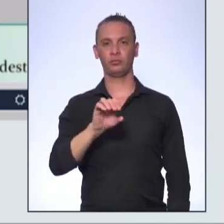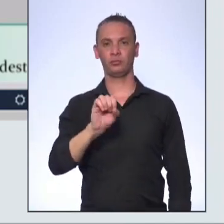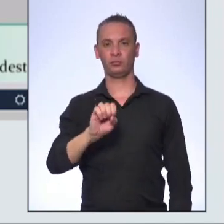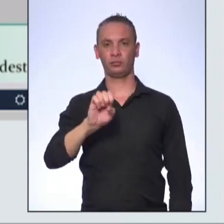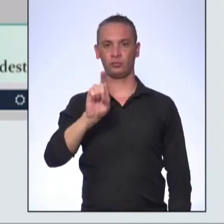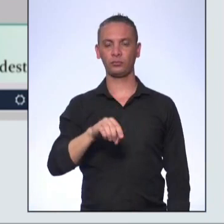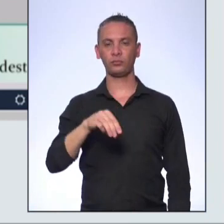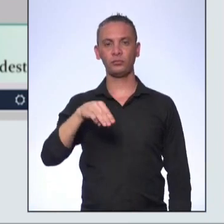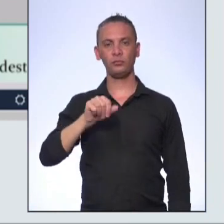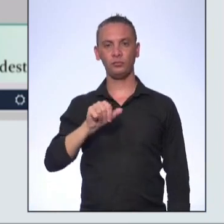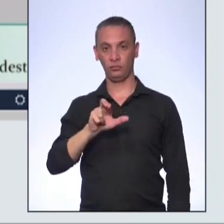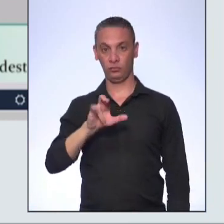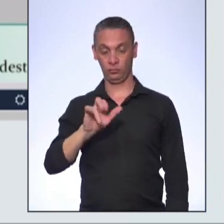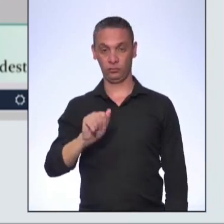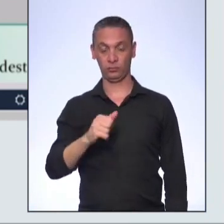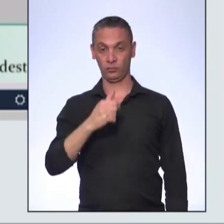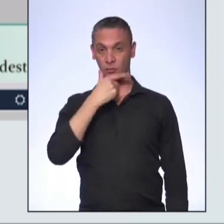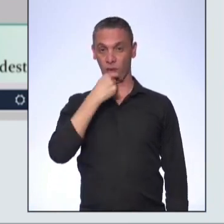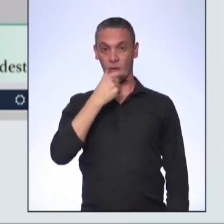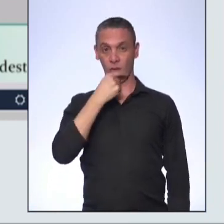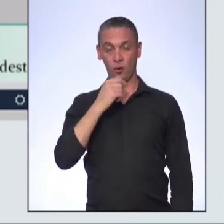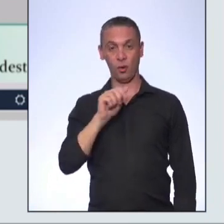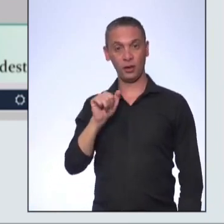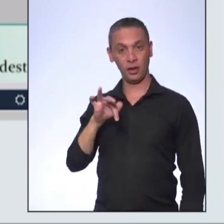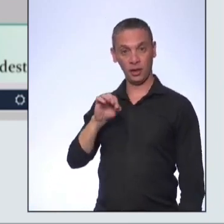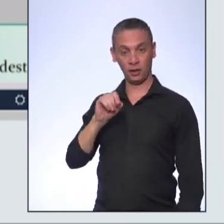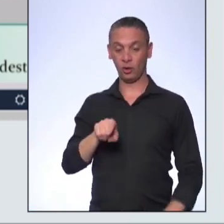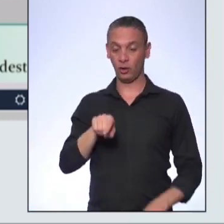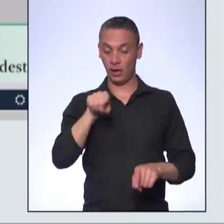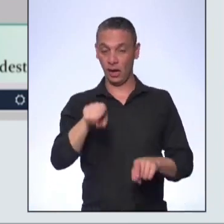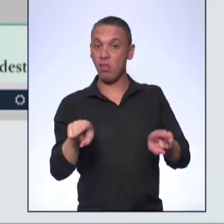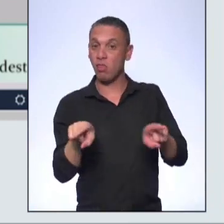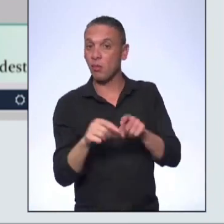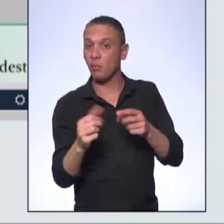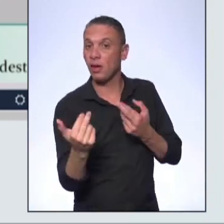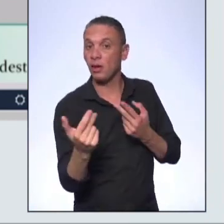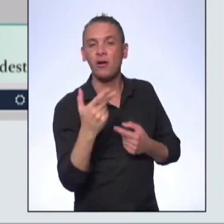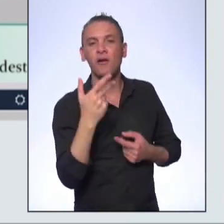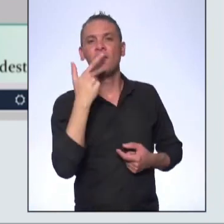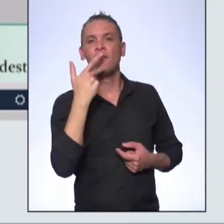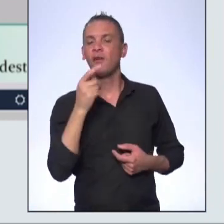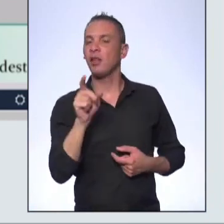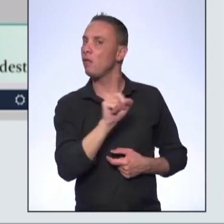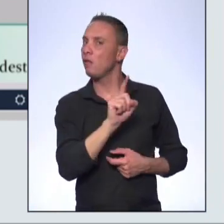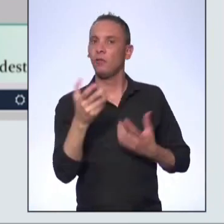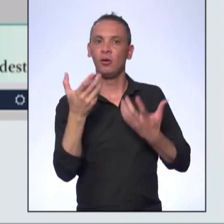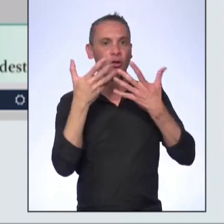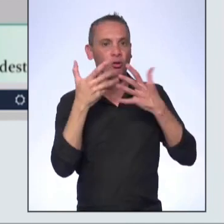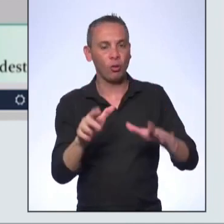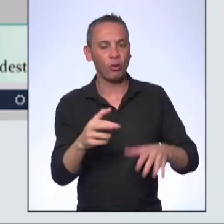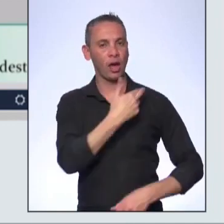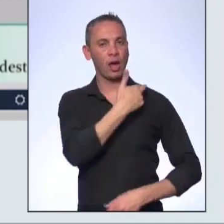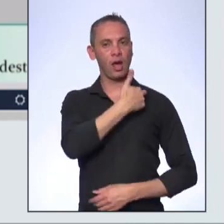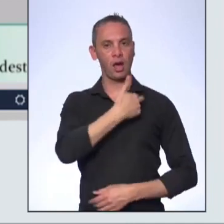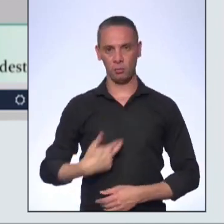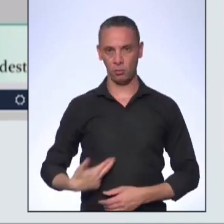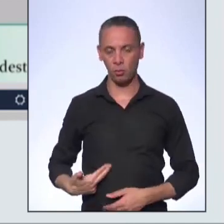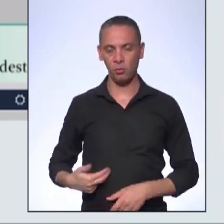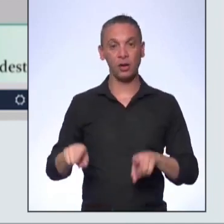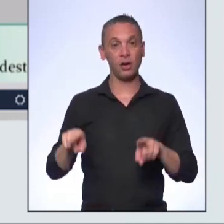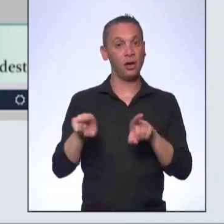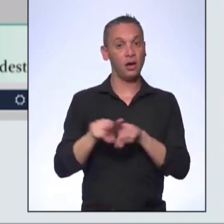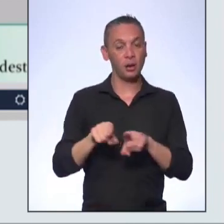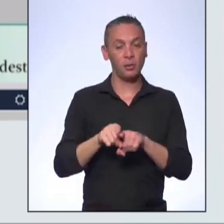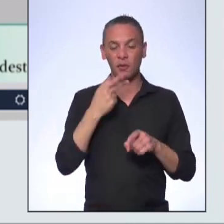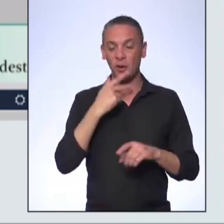como fez Antônio Conselheiro, o monge José Maria também demonstrava contrariedade com a implantação da República e insatisfação com o